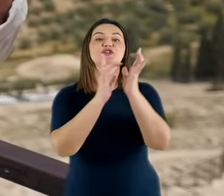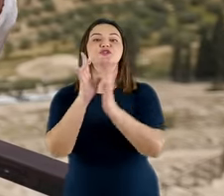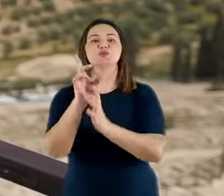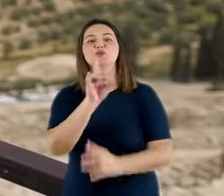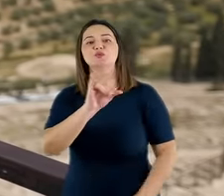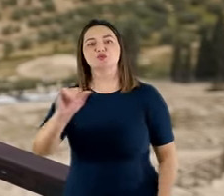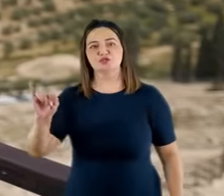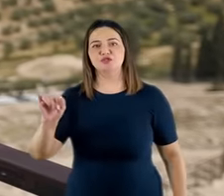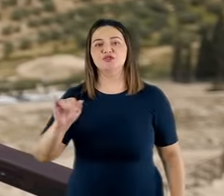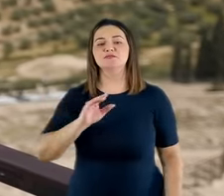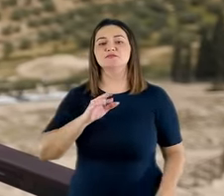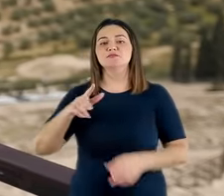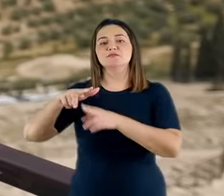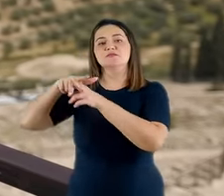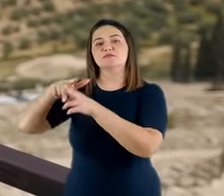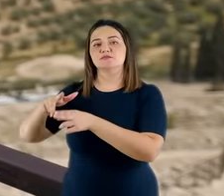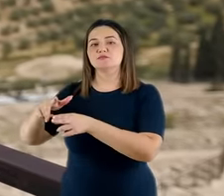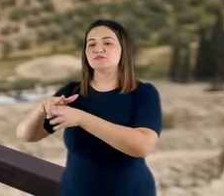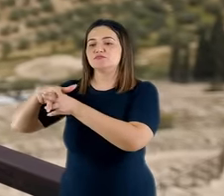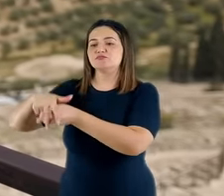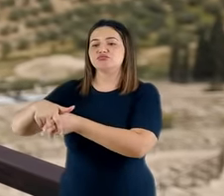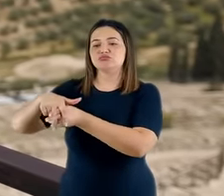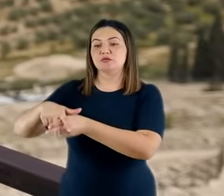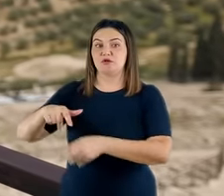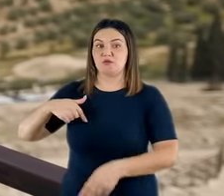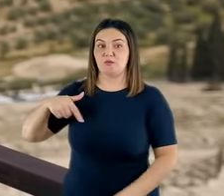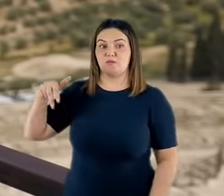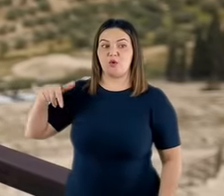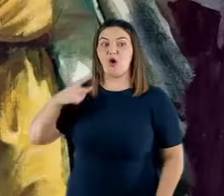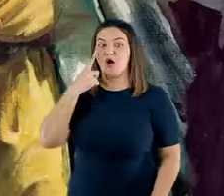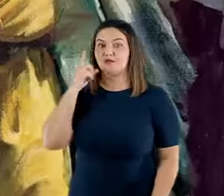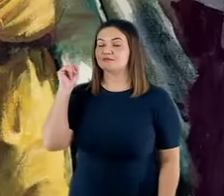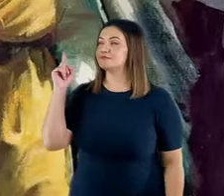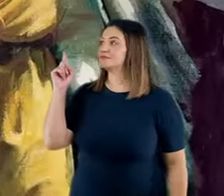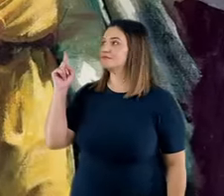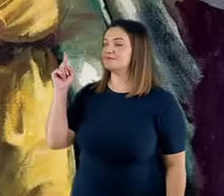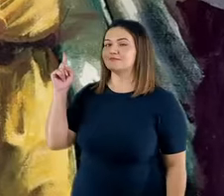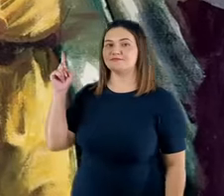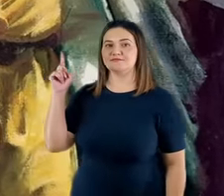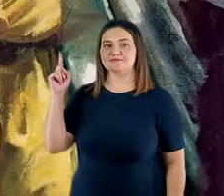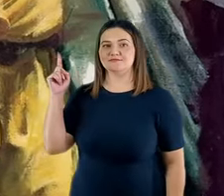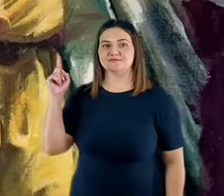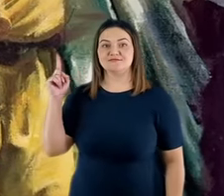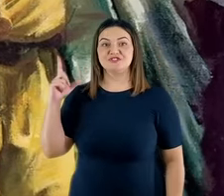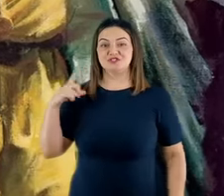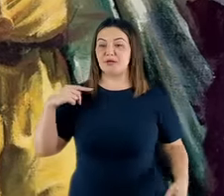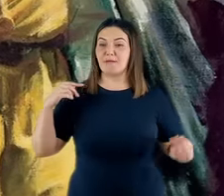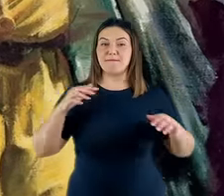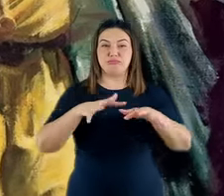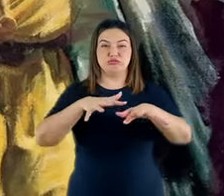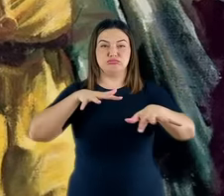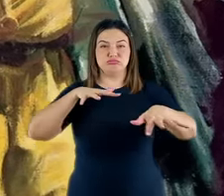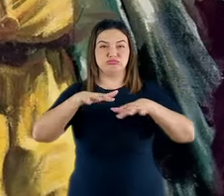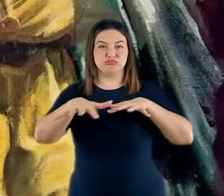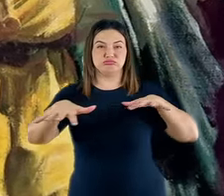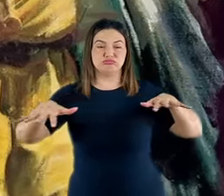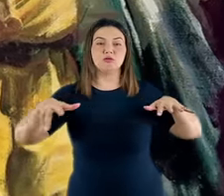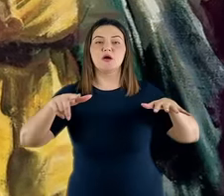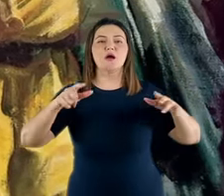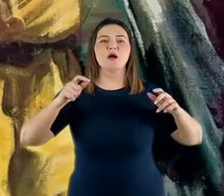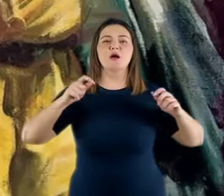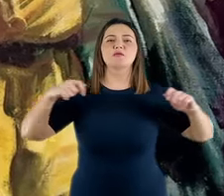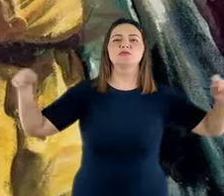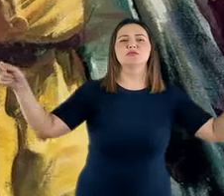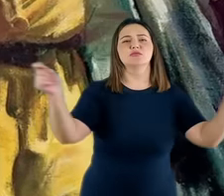um belo dia, chegou até Jerusalém, subiu ao Monte das Oliveiras, montado no jumentinho, com uma multidão que estava atrás